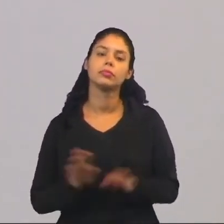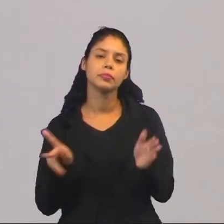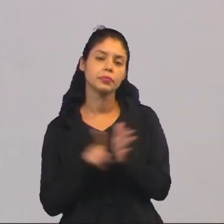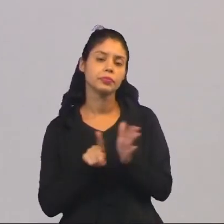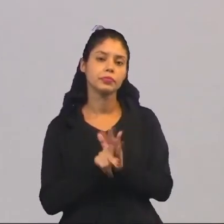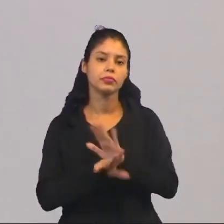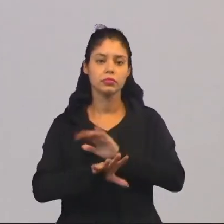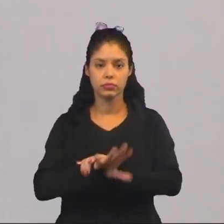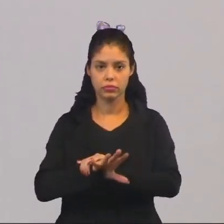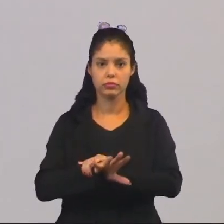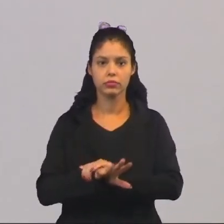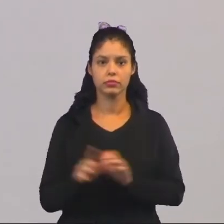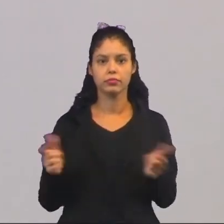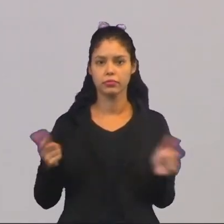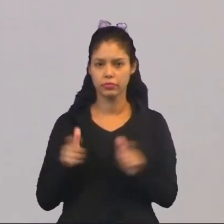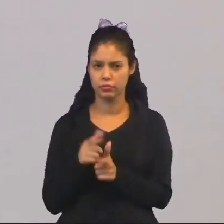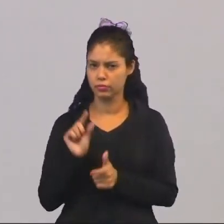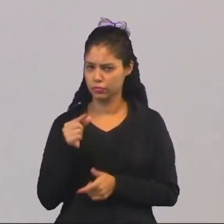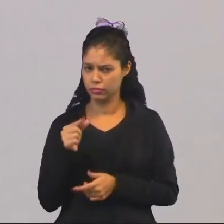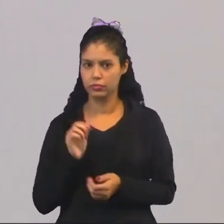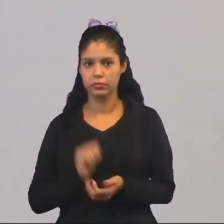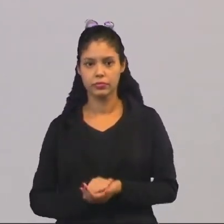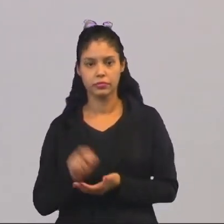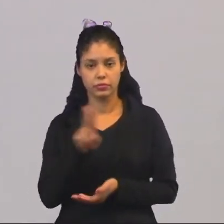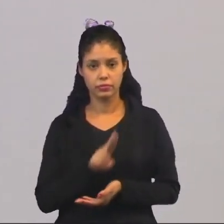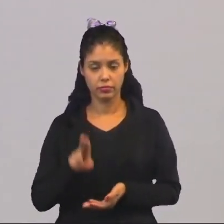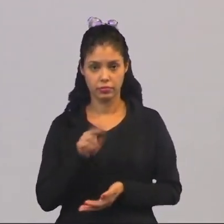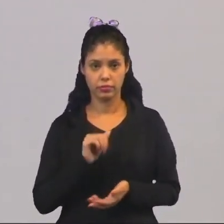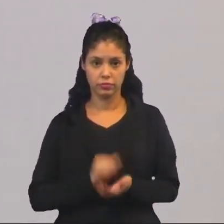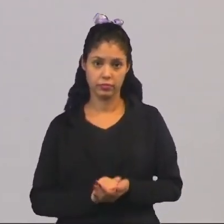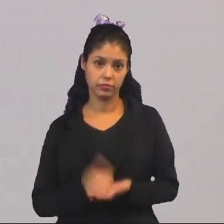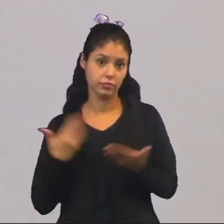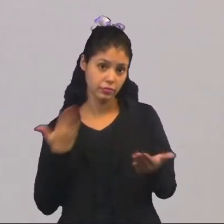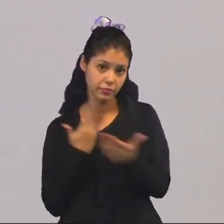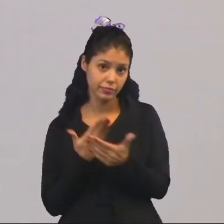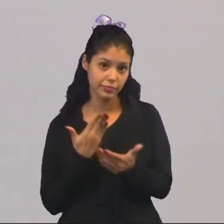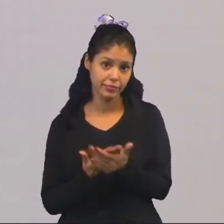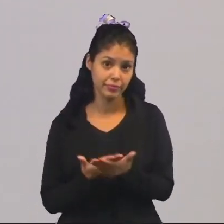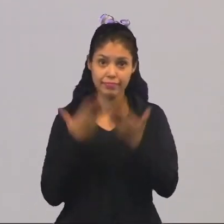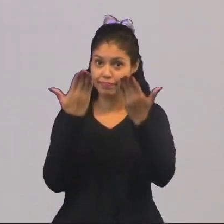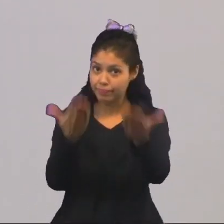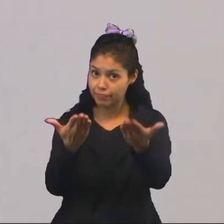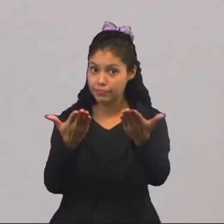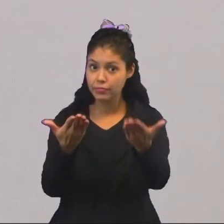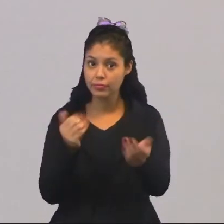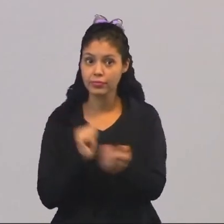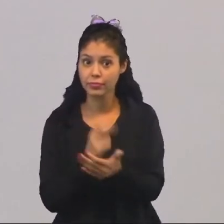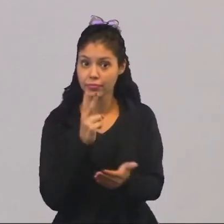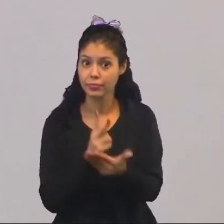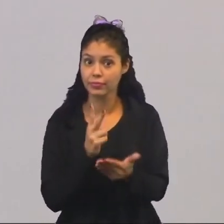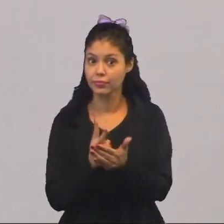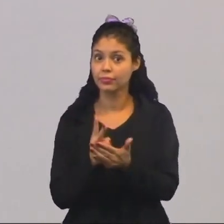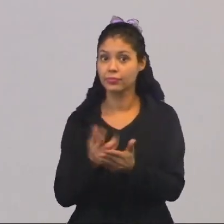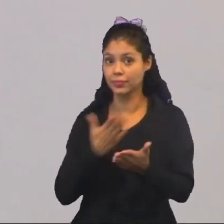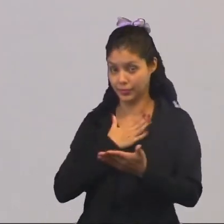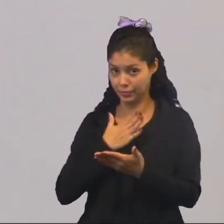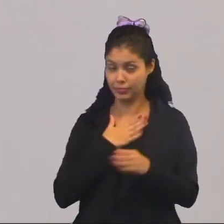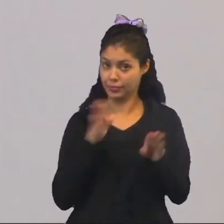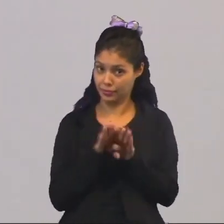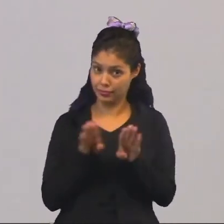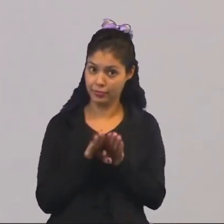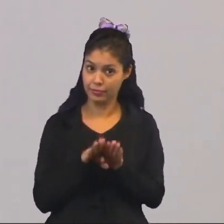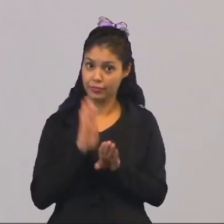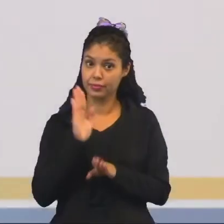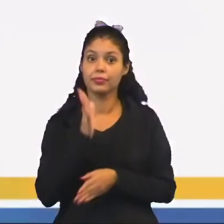cá e diminuir um pouco o uso disso. Então, é uma aula que eu estou falando para vocês e, ao mesmo tempo, espelhando para mim, que